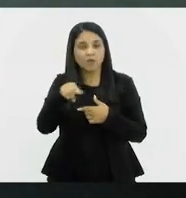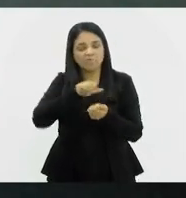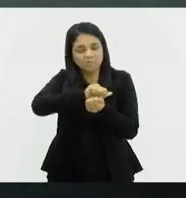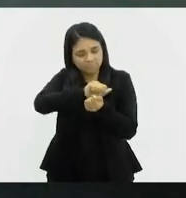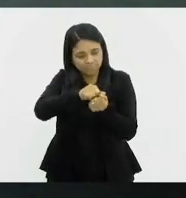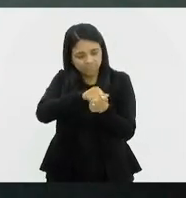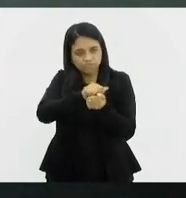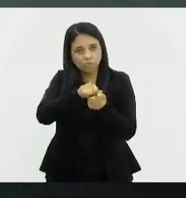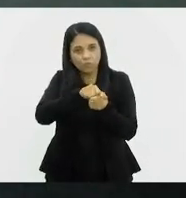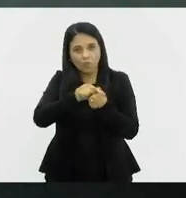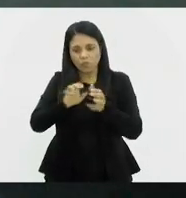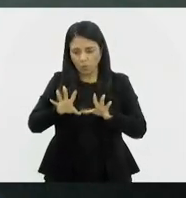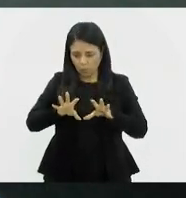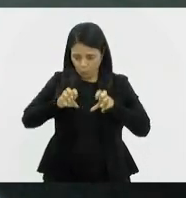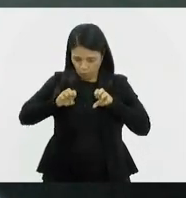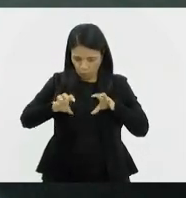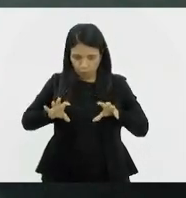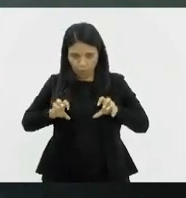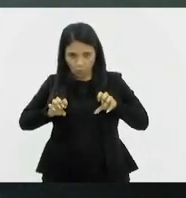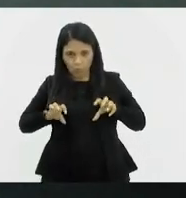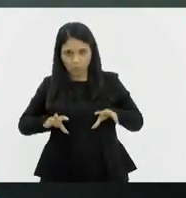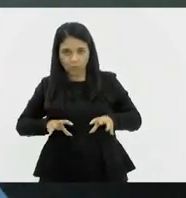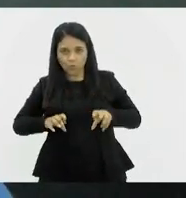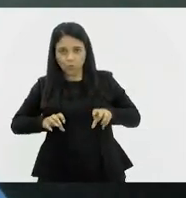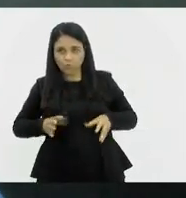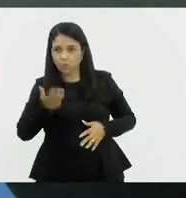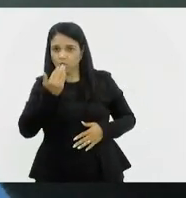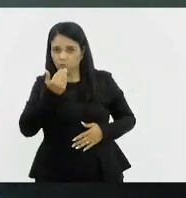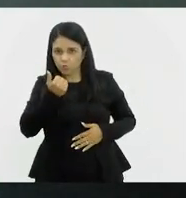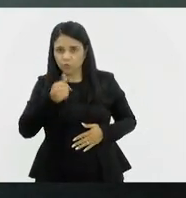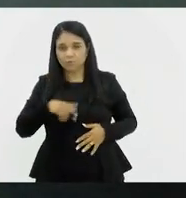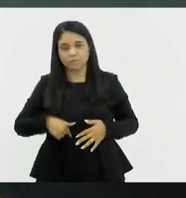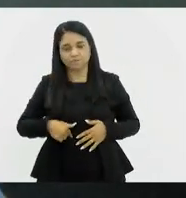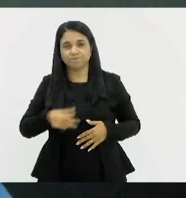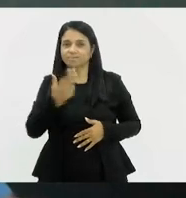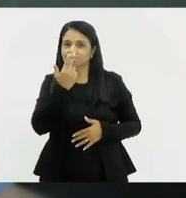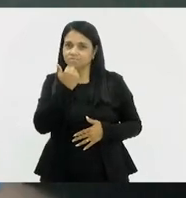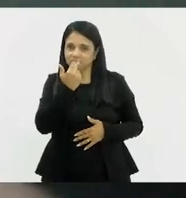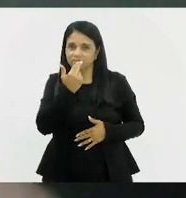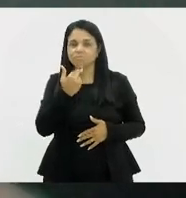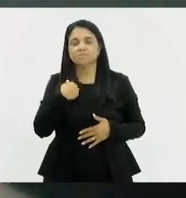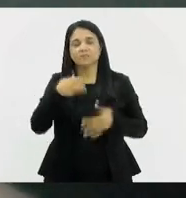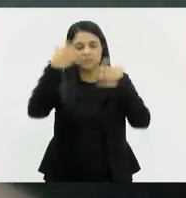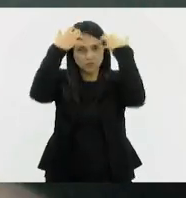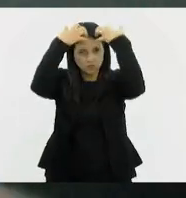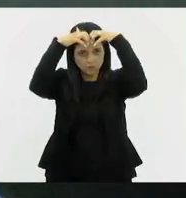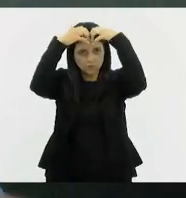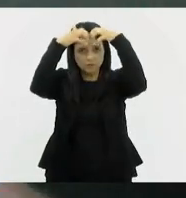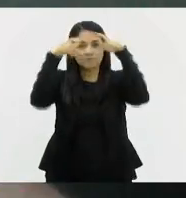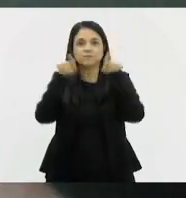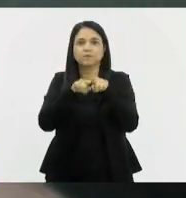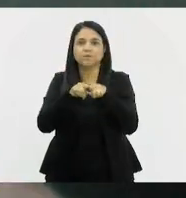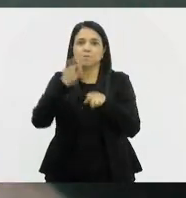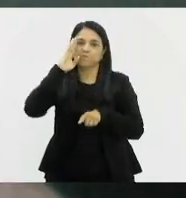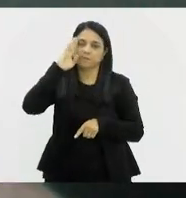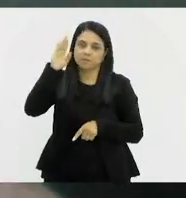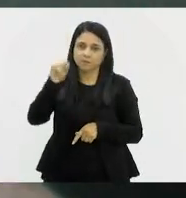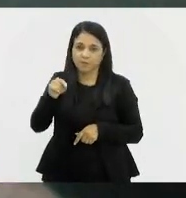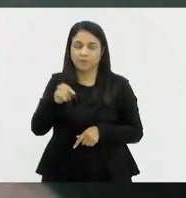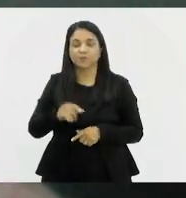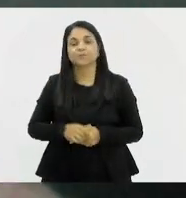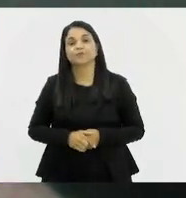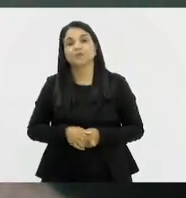esses alimentos são absorvidos e nutridos no nosso cérebro, principalmente. Próximo. Evitar